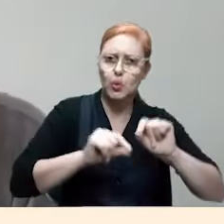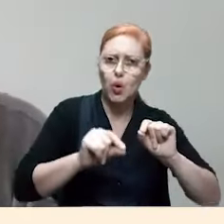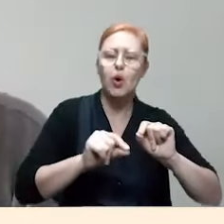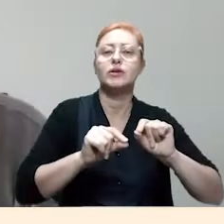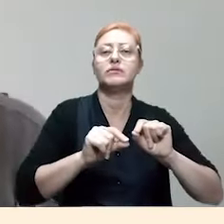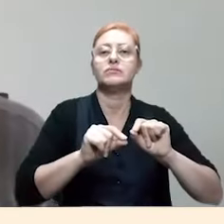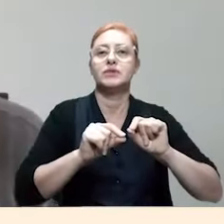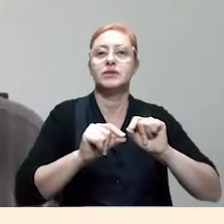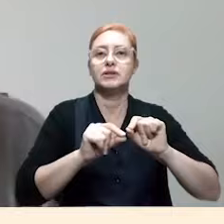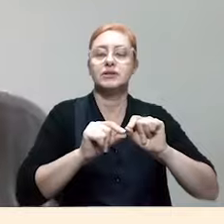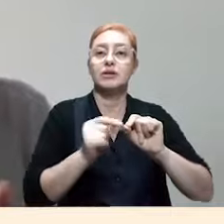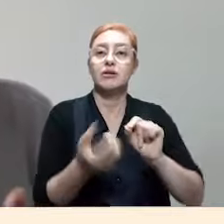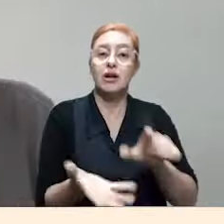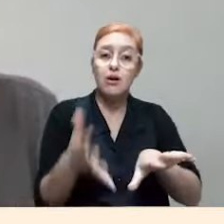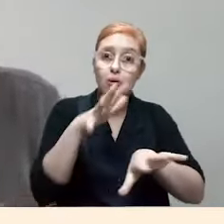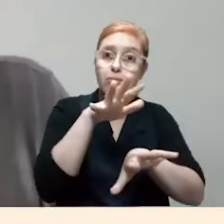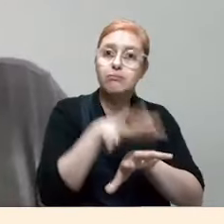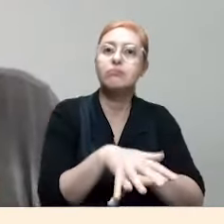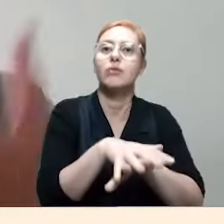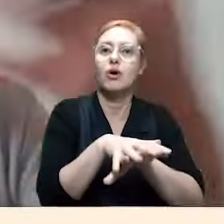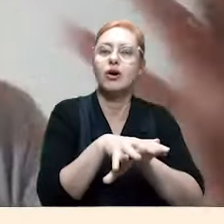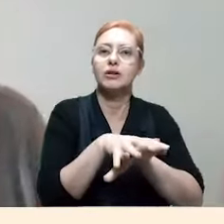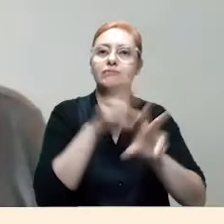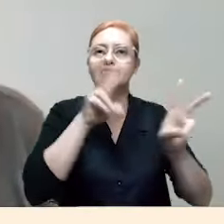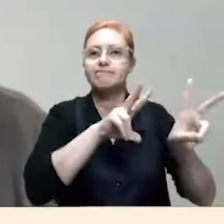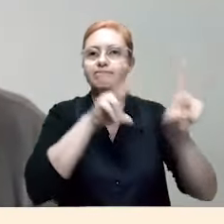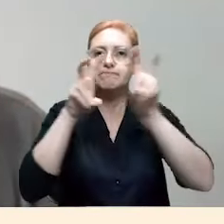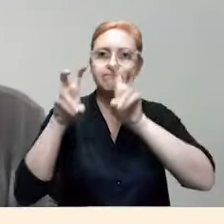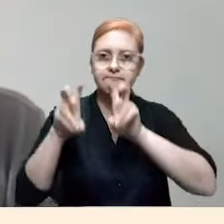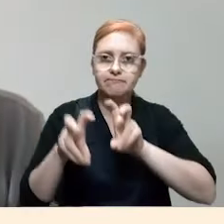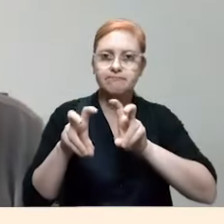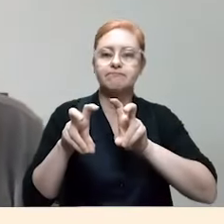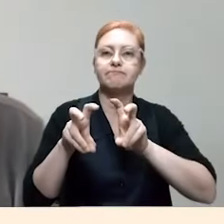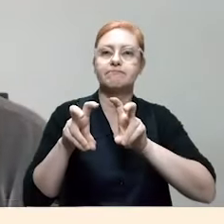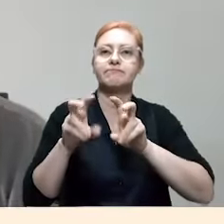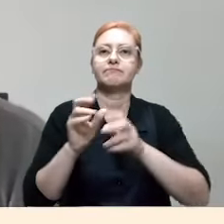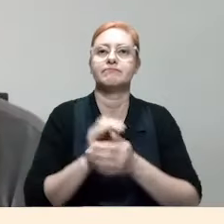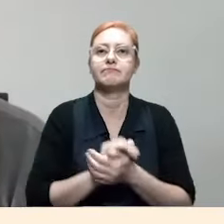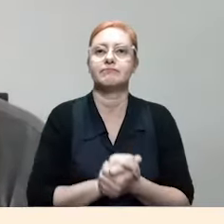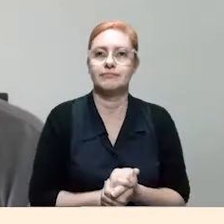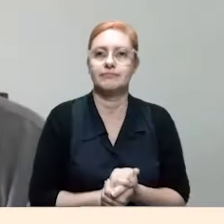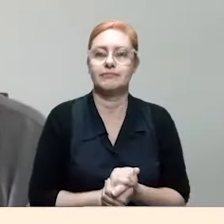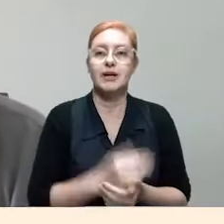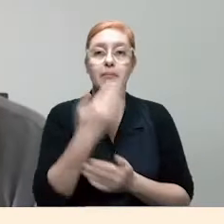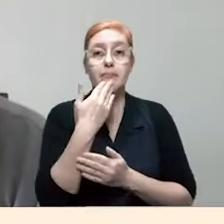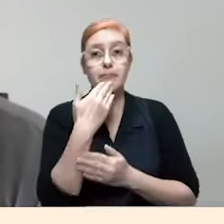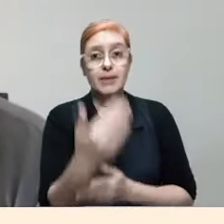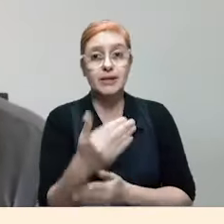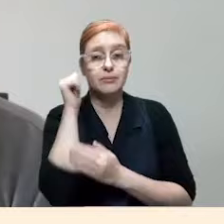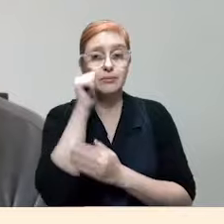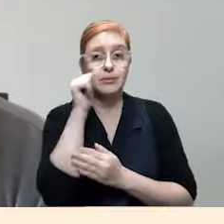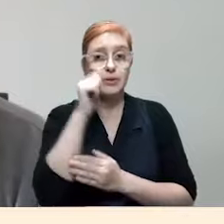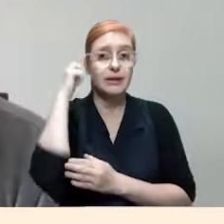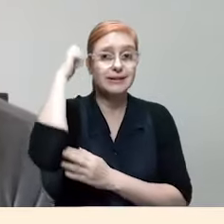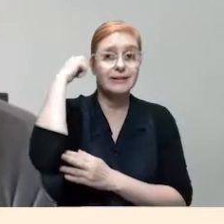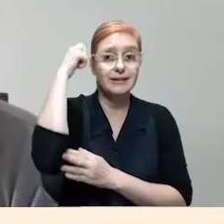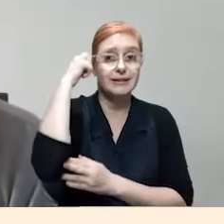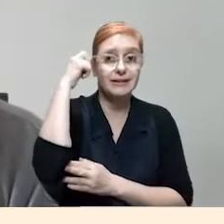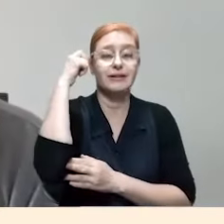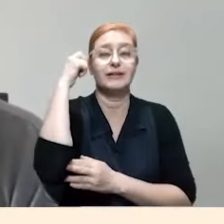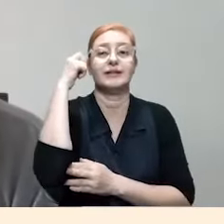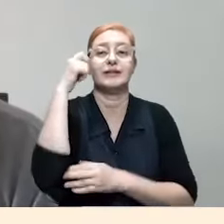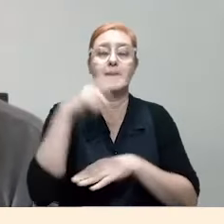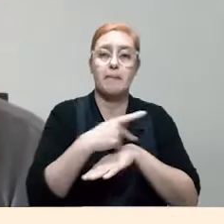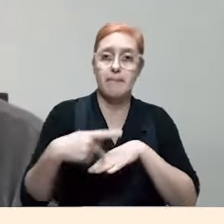propõe alternativas, ela decididamente incorpora questões levantadas, reivindicadas